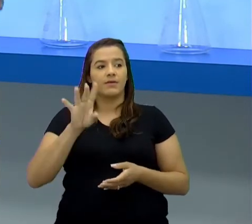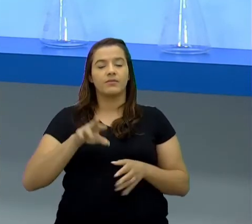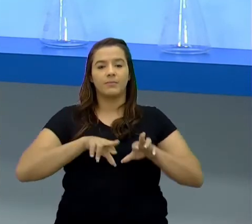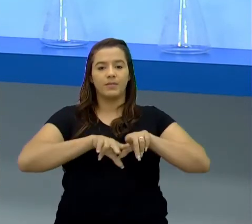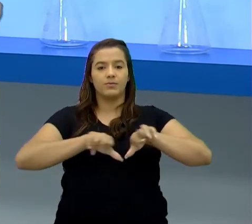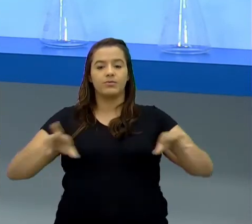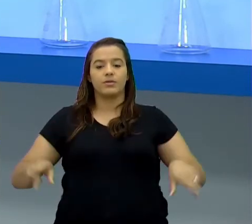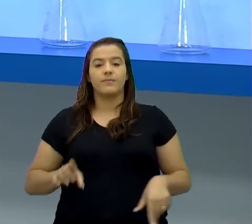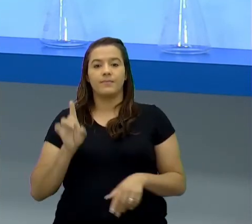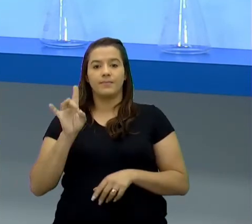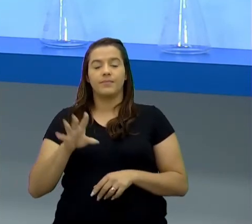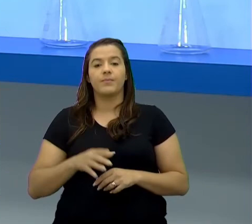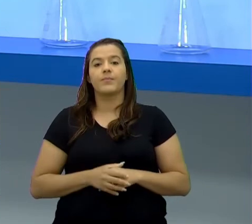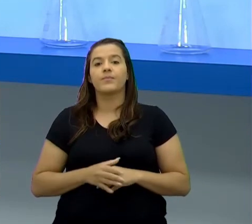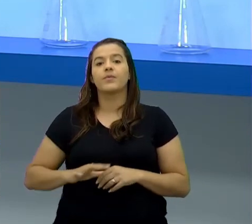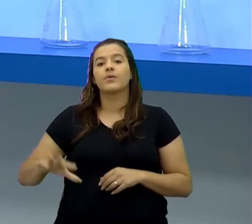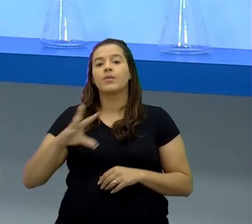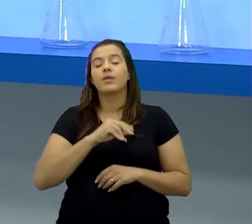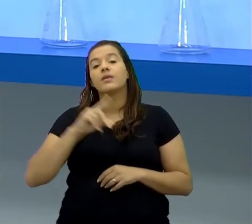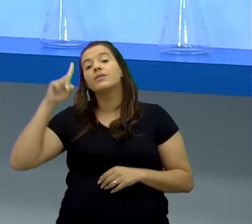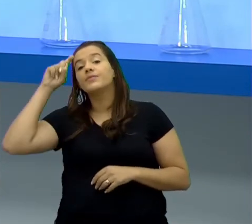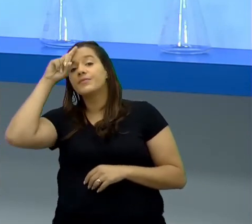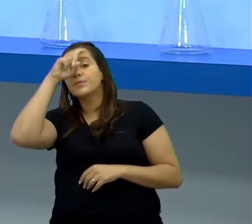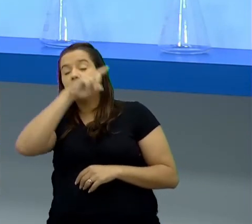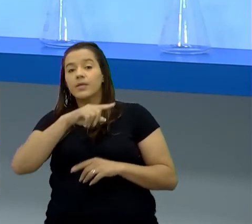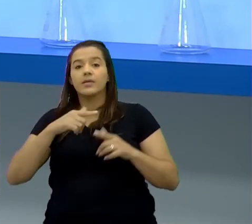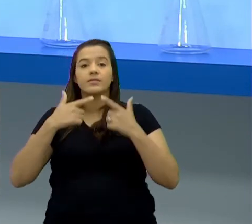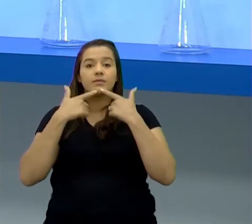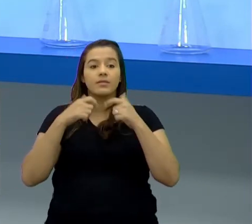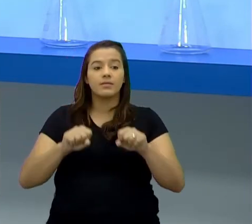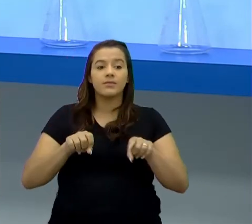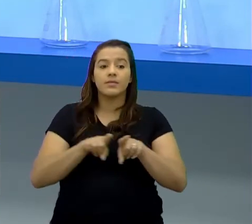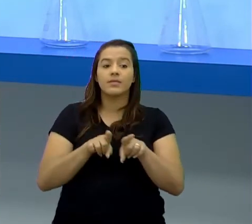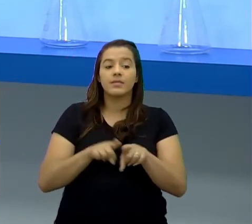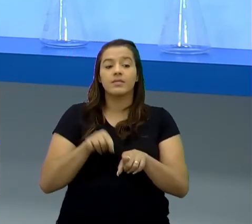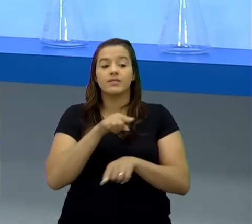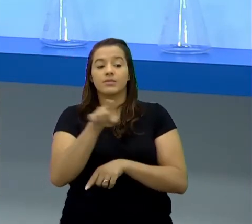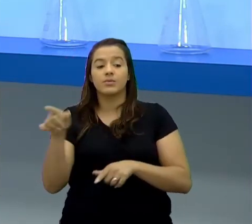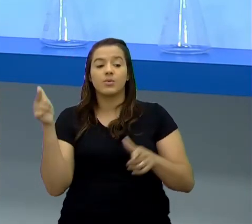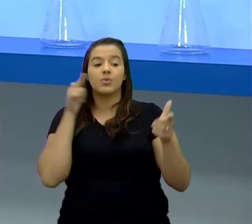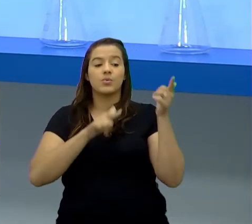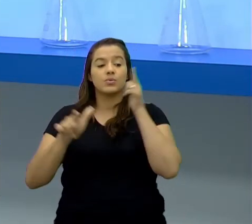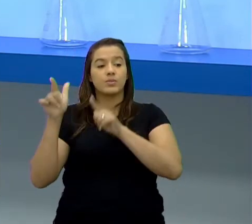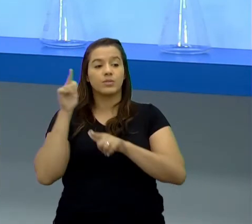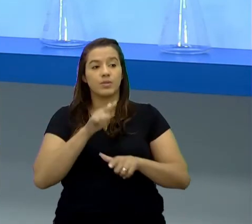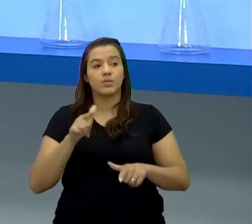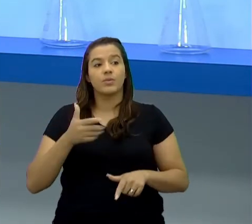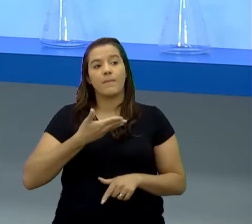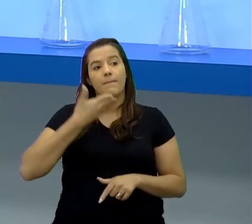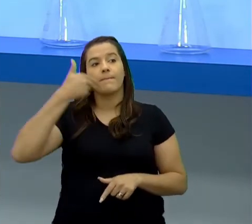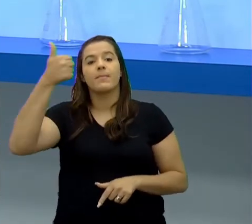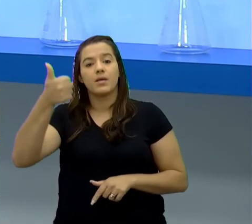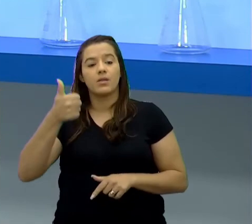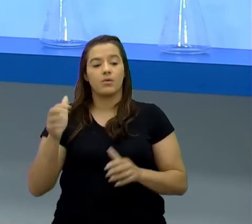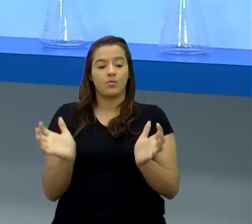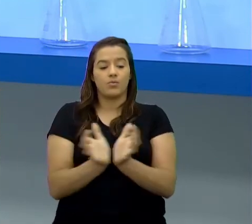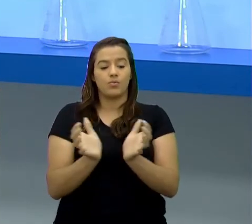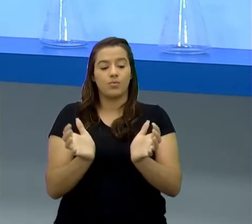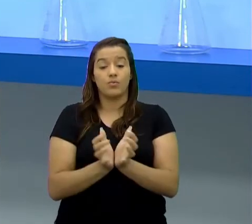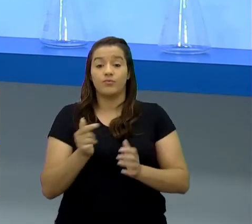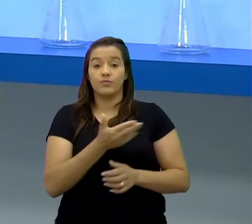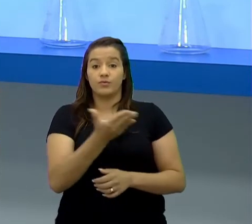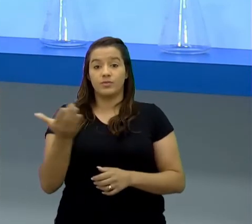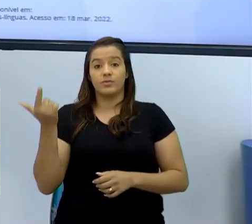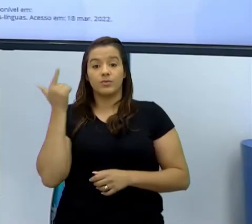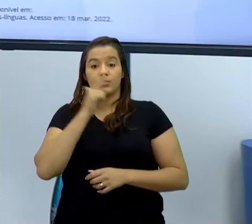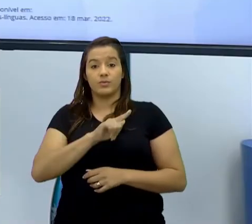grupos diferentes, porque teriam dificuldade ali na língua e assim eles conseguiriam dominar melhor o povo. Então, dominando a língua, você domina